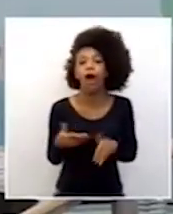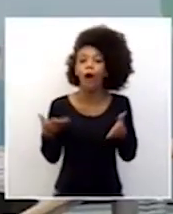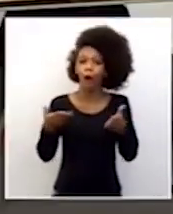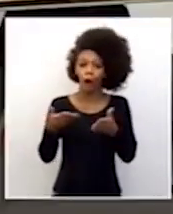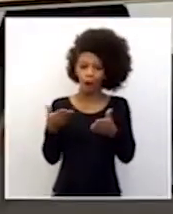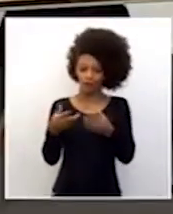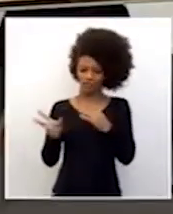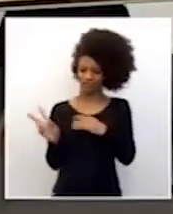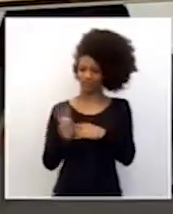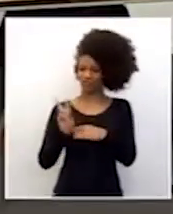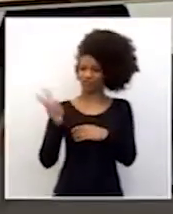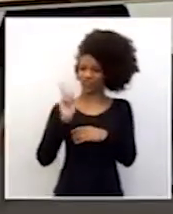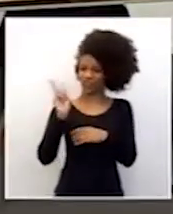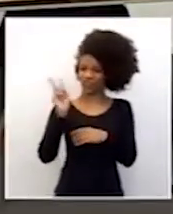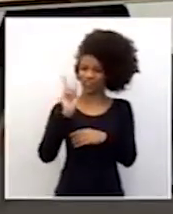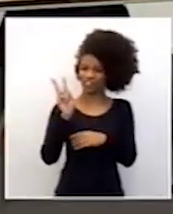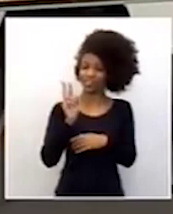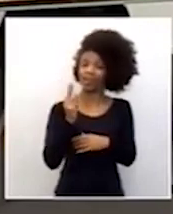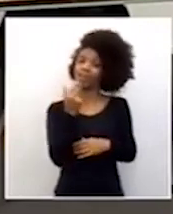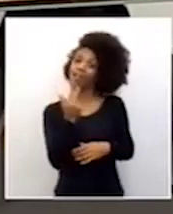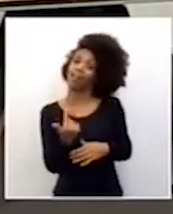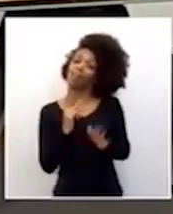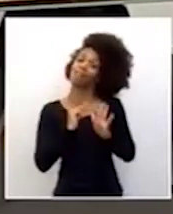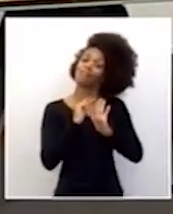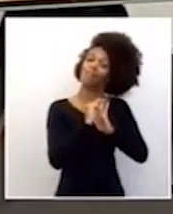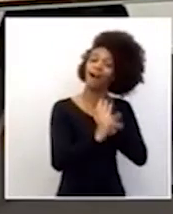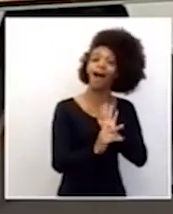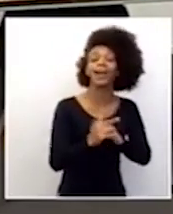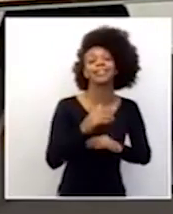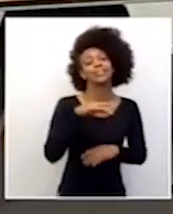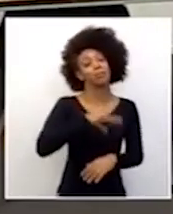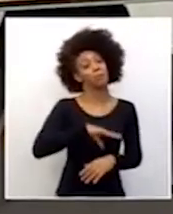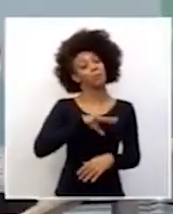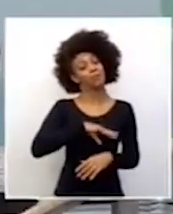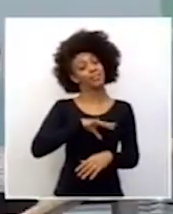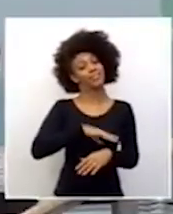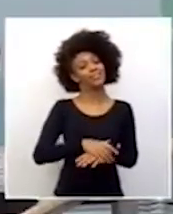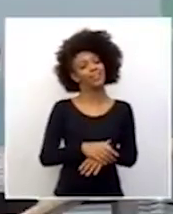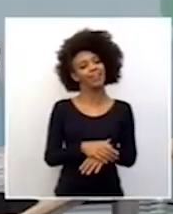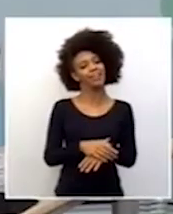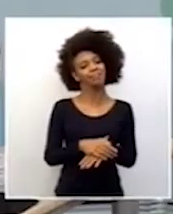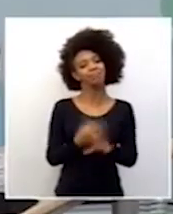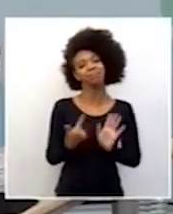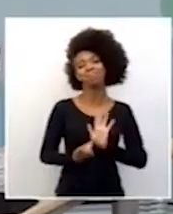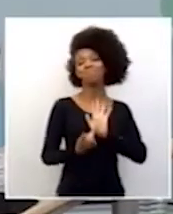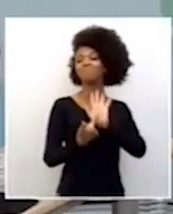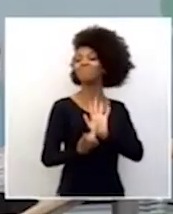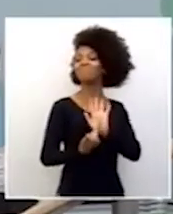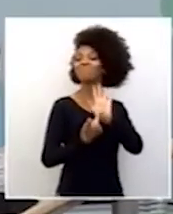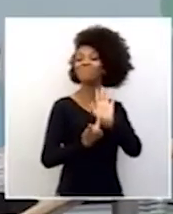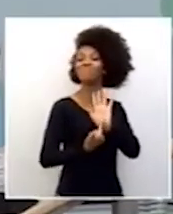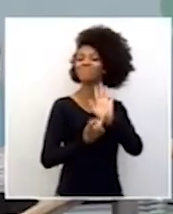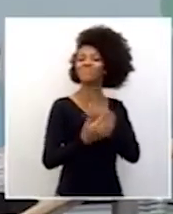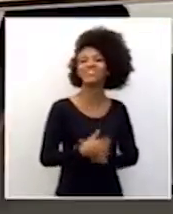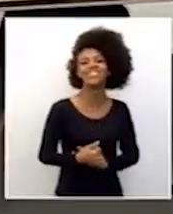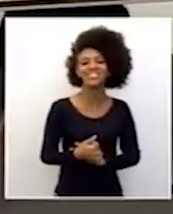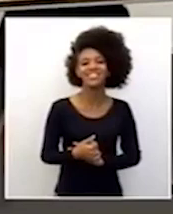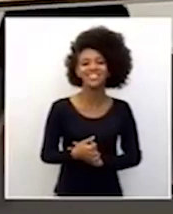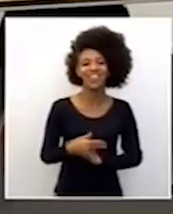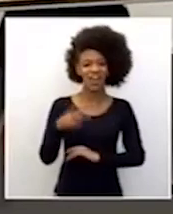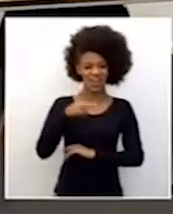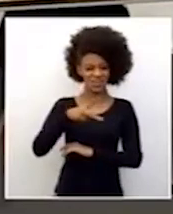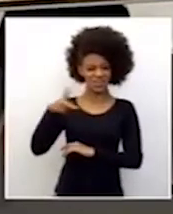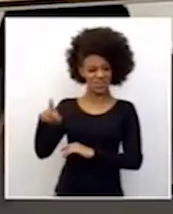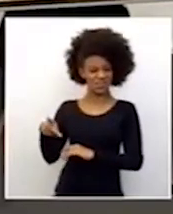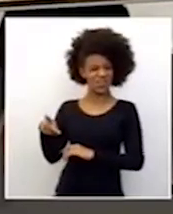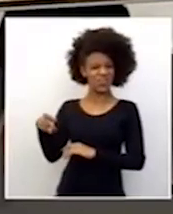quer valorizar as variedades da língua portuguesa. Quer se exibir aqui com o nosso vocabulário. A gente quer se exibir. Por favor. Professores de português